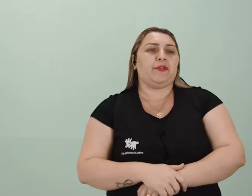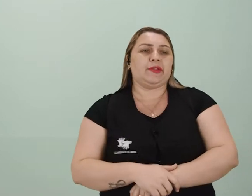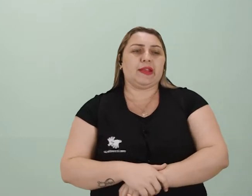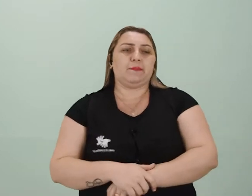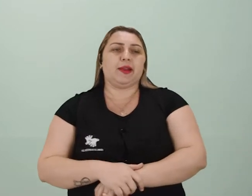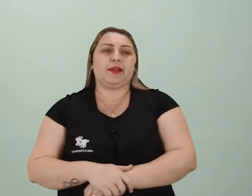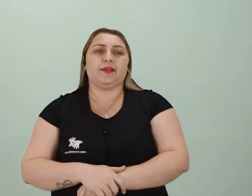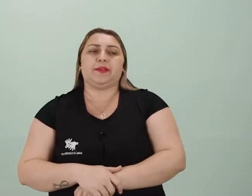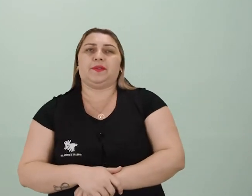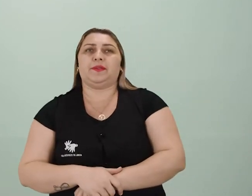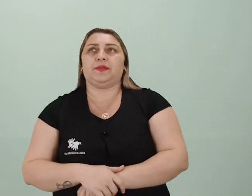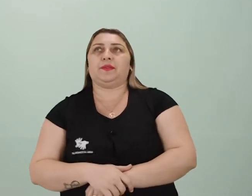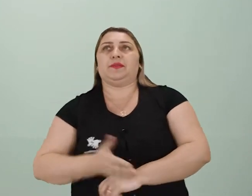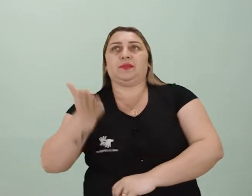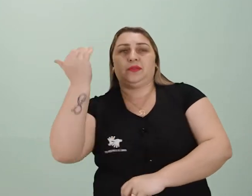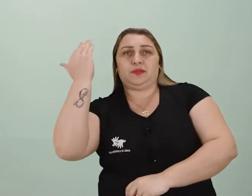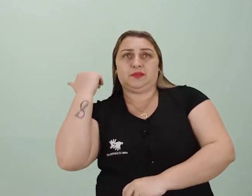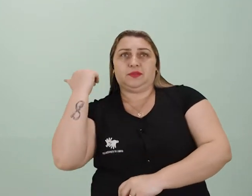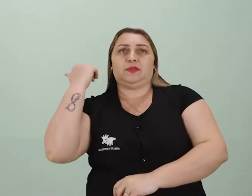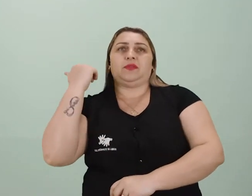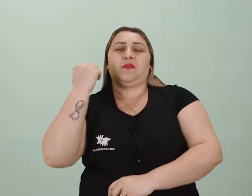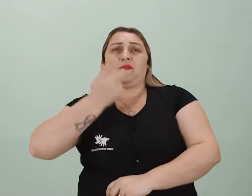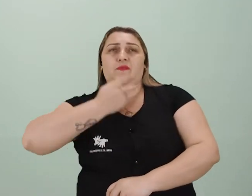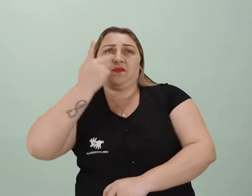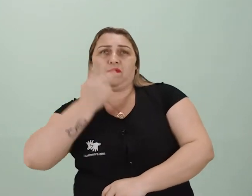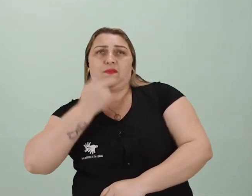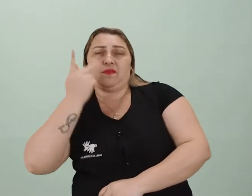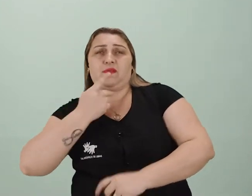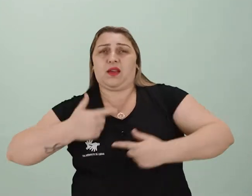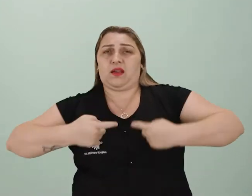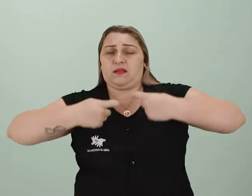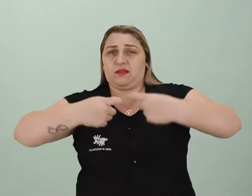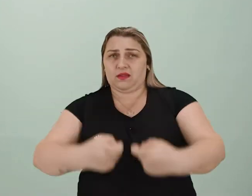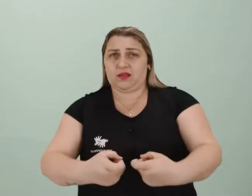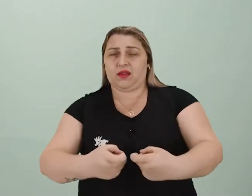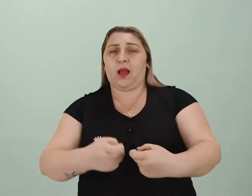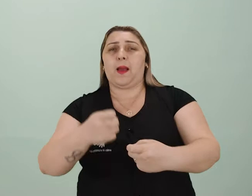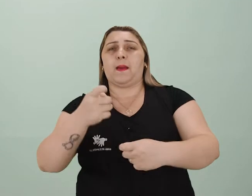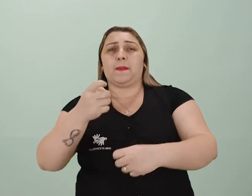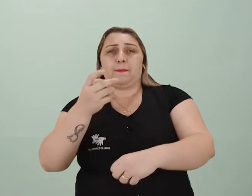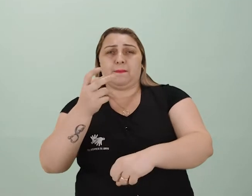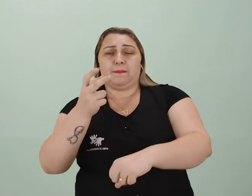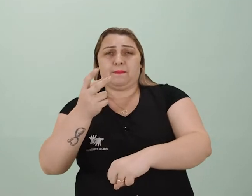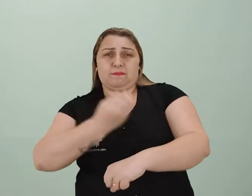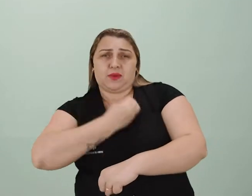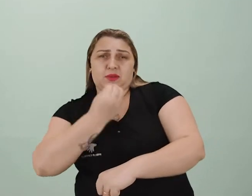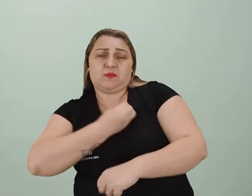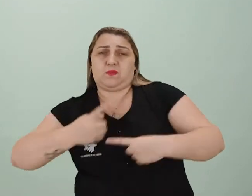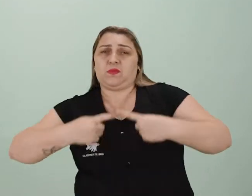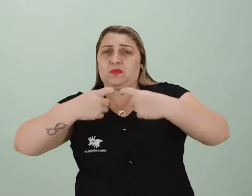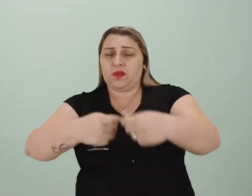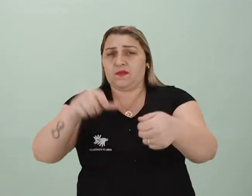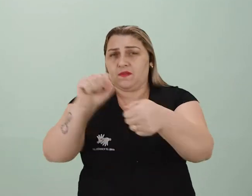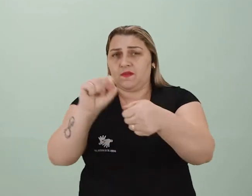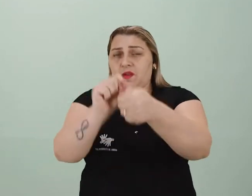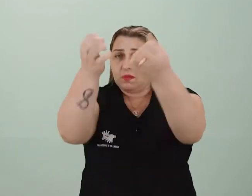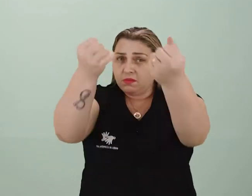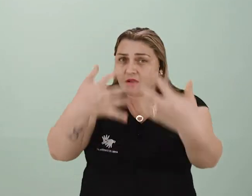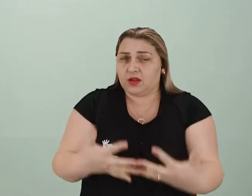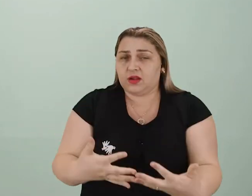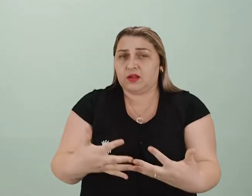da época, que ele vai falar sobre a Guerra do Peloponeso. Ele participou dessa guerra, então ele pega e faz uma